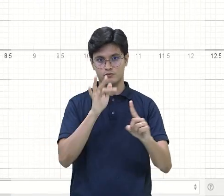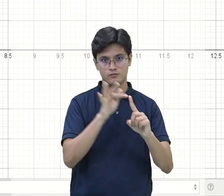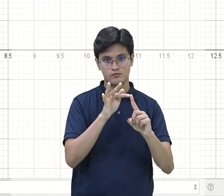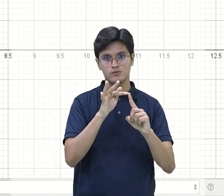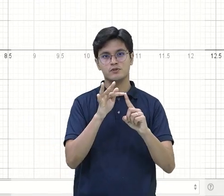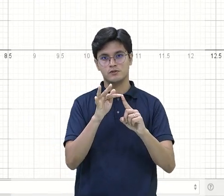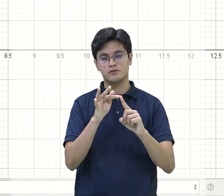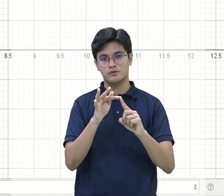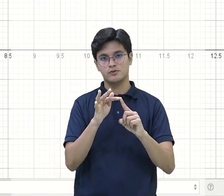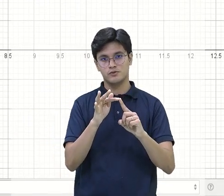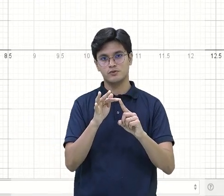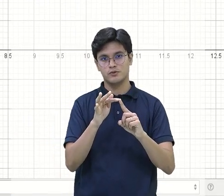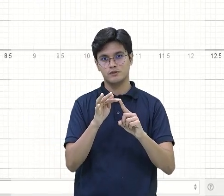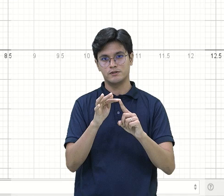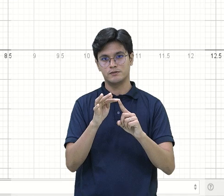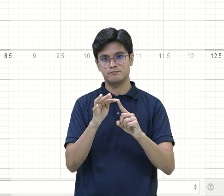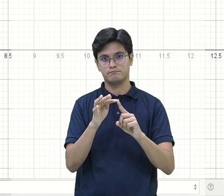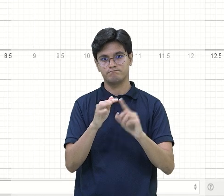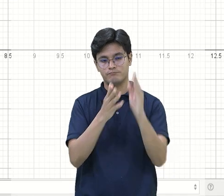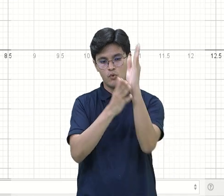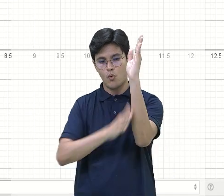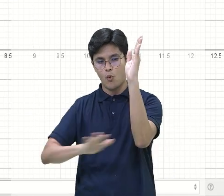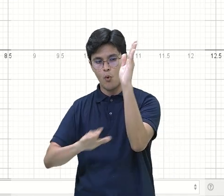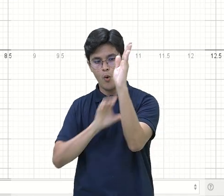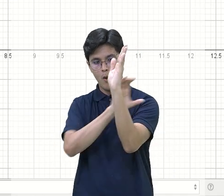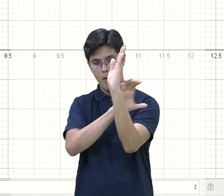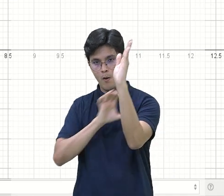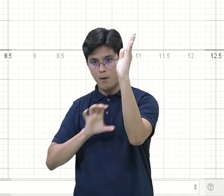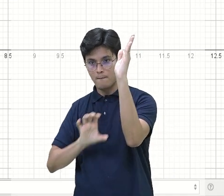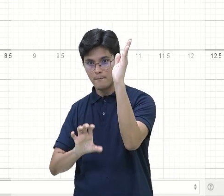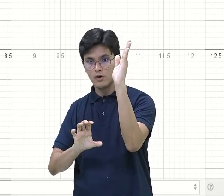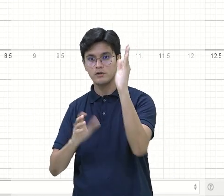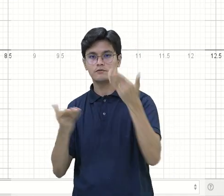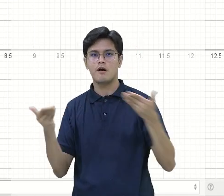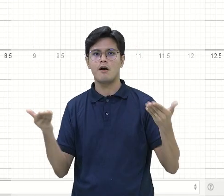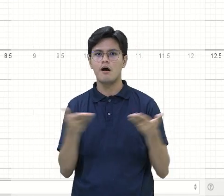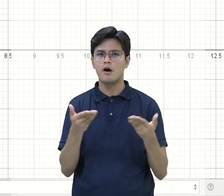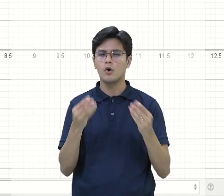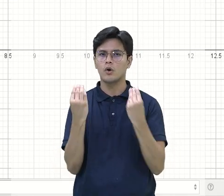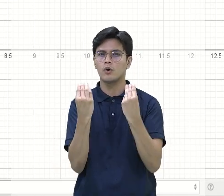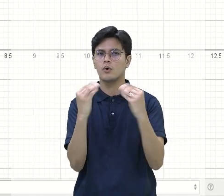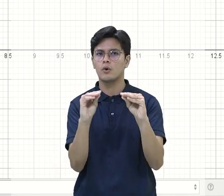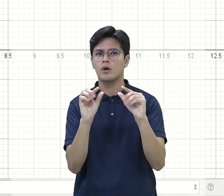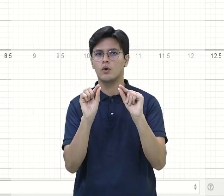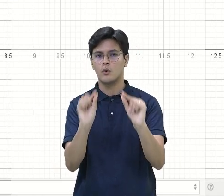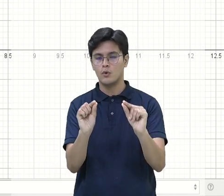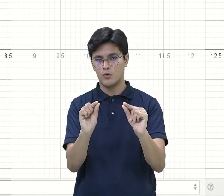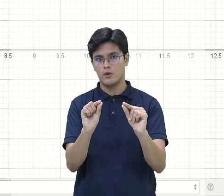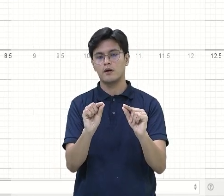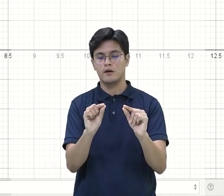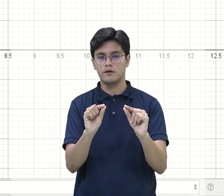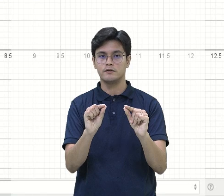opostos. Agora a gente vai inserir aqui a reta